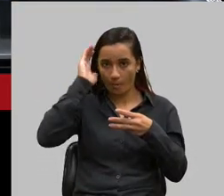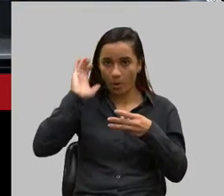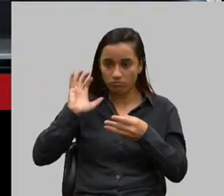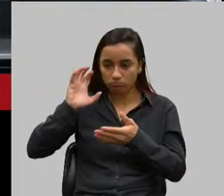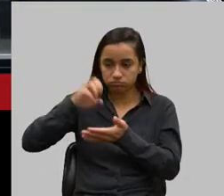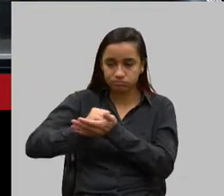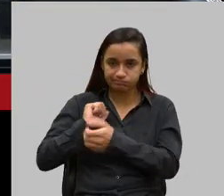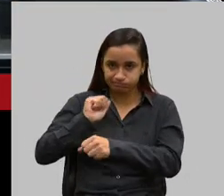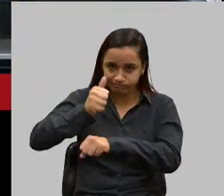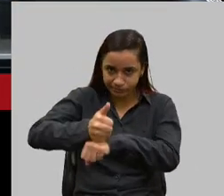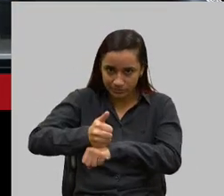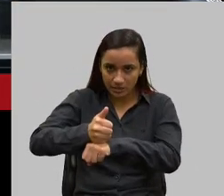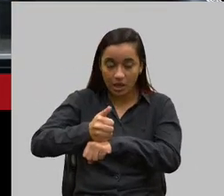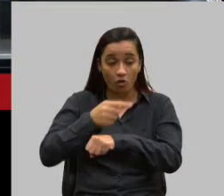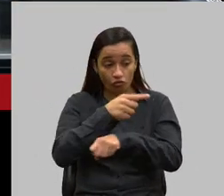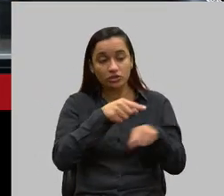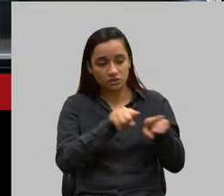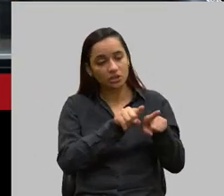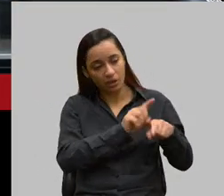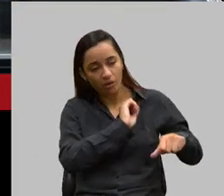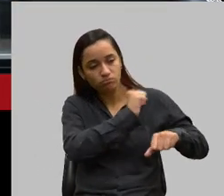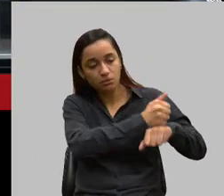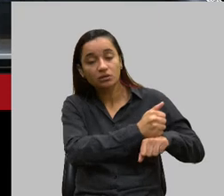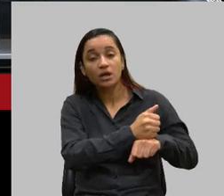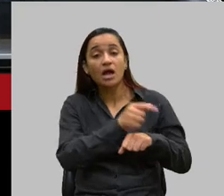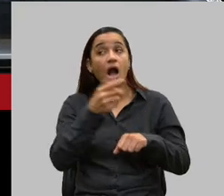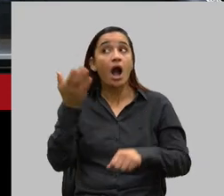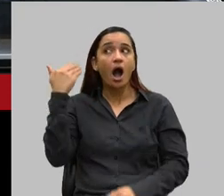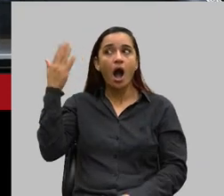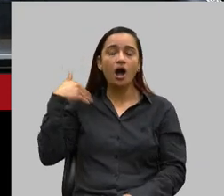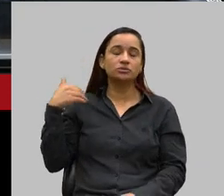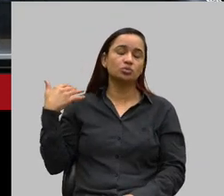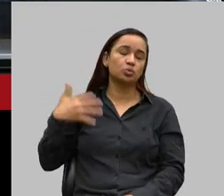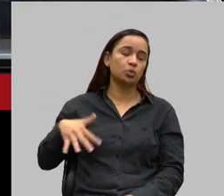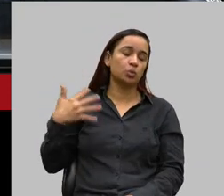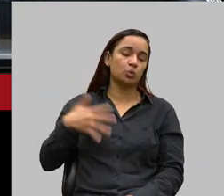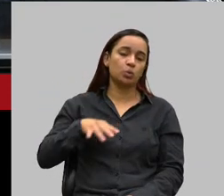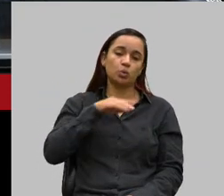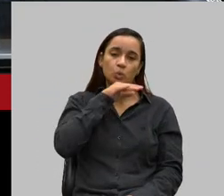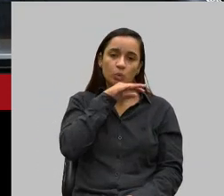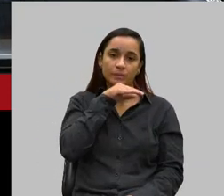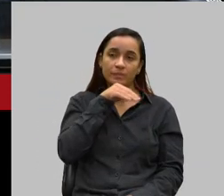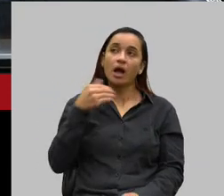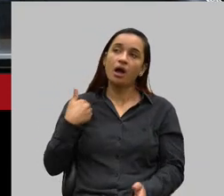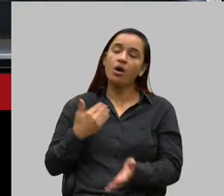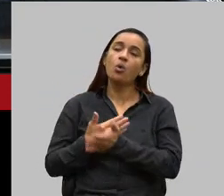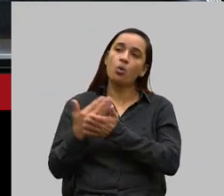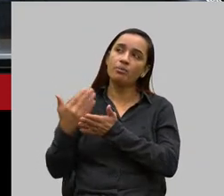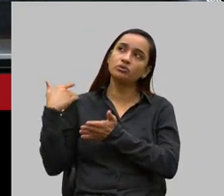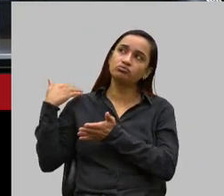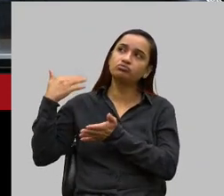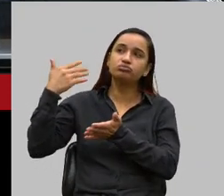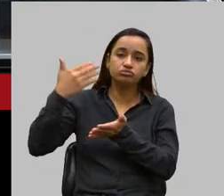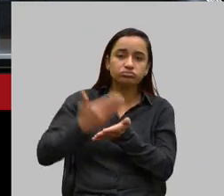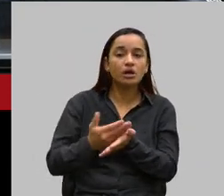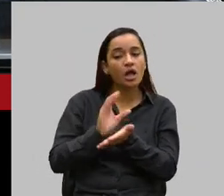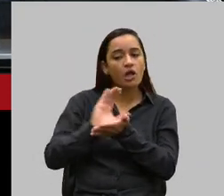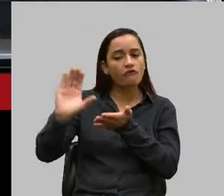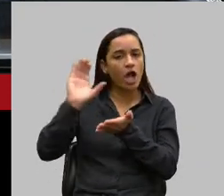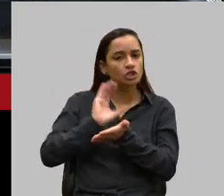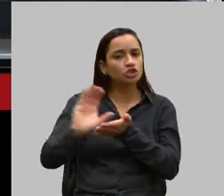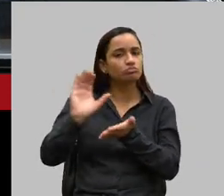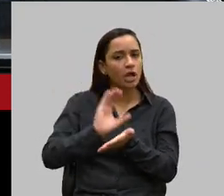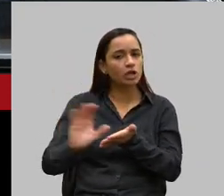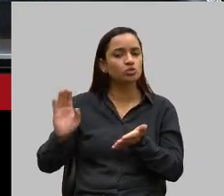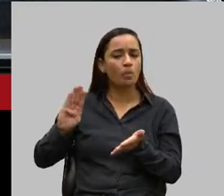sede também era uma situação terrível de lá para cá foram feito eh investimentos de bilhões claro que a